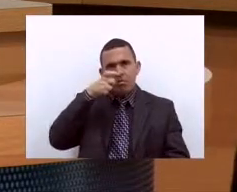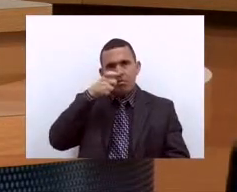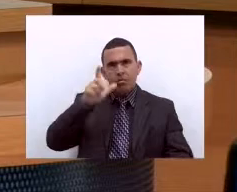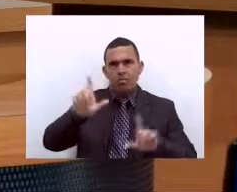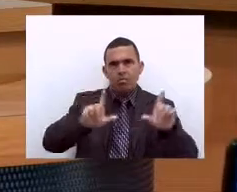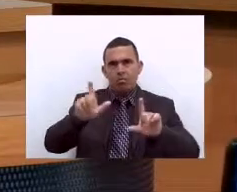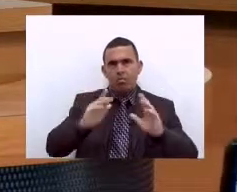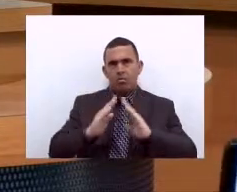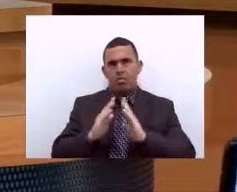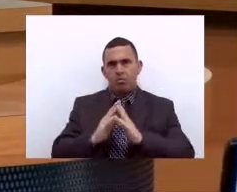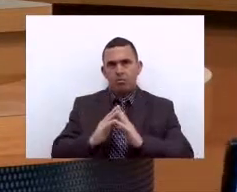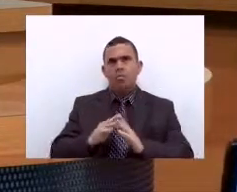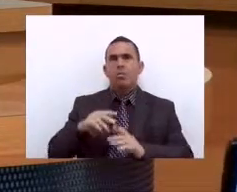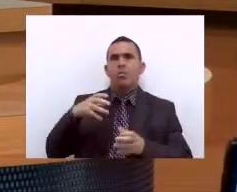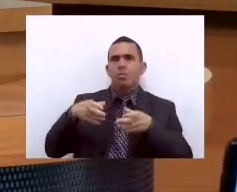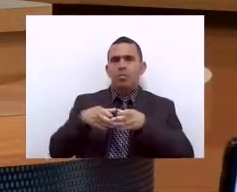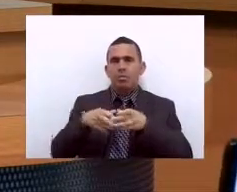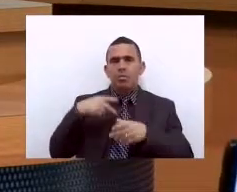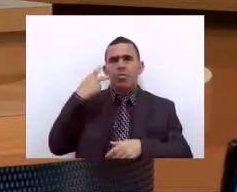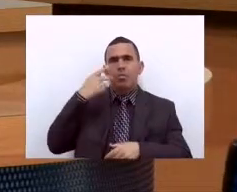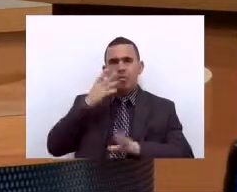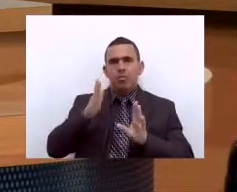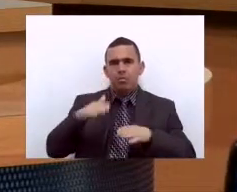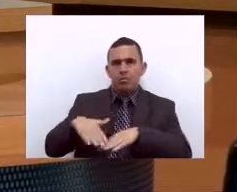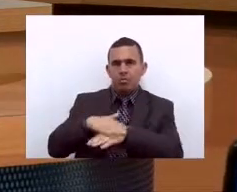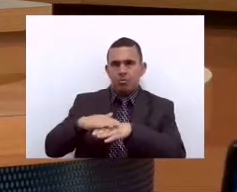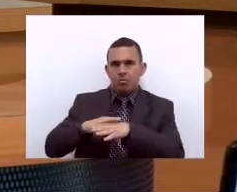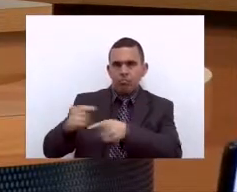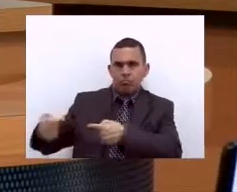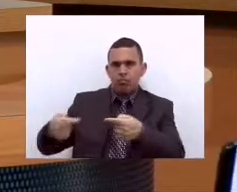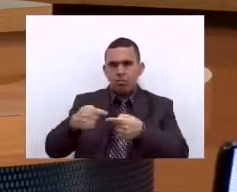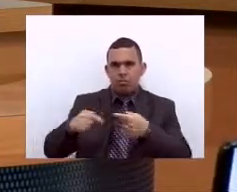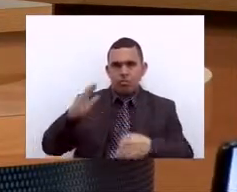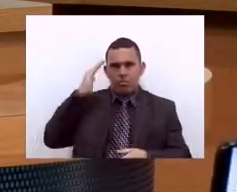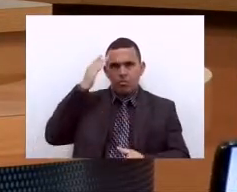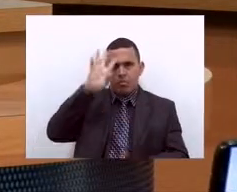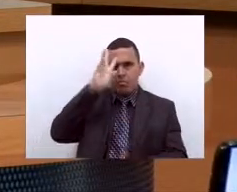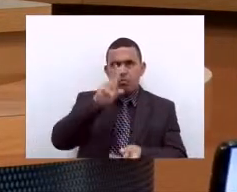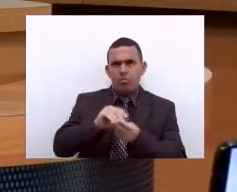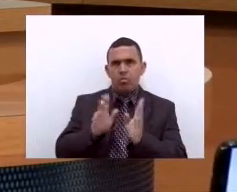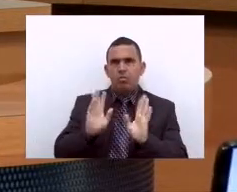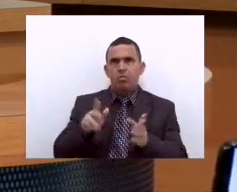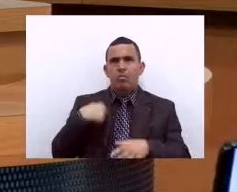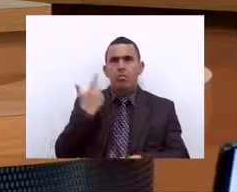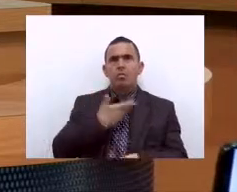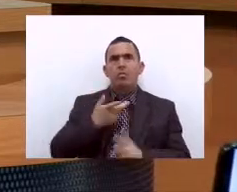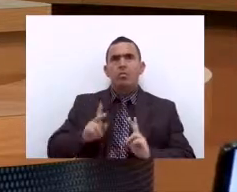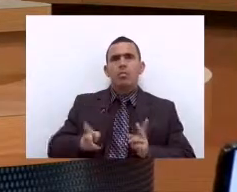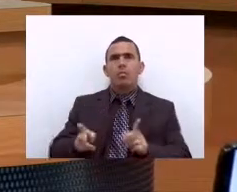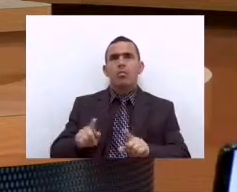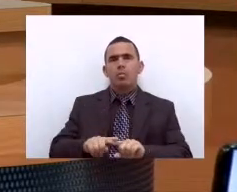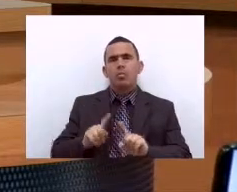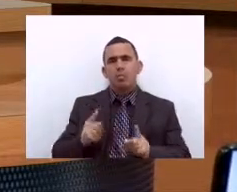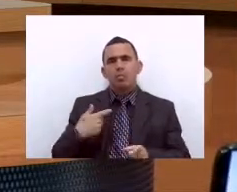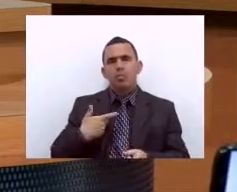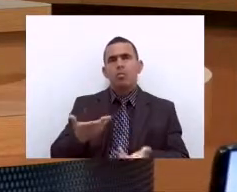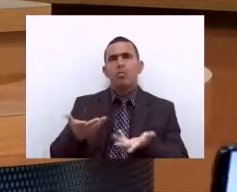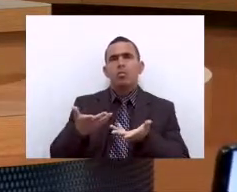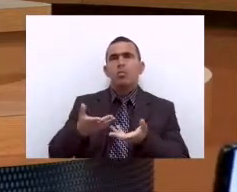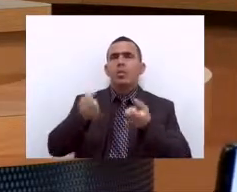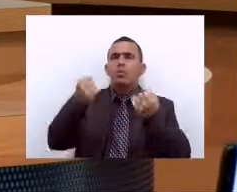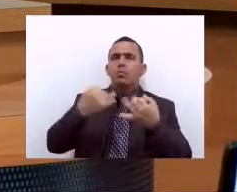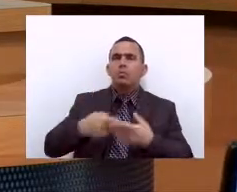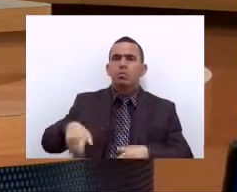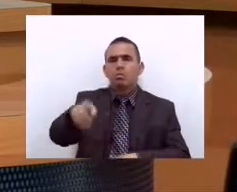entenderam. Todos já entenderam, porque estão conversando, estão entendendo tudo. É fácil, é só dar continuidade do que está aqui. Eu gostaria só de dizer o seguinte, para você